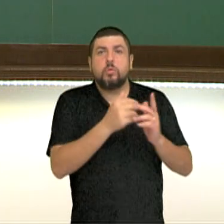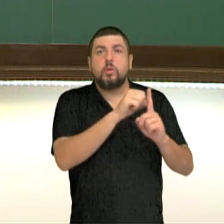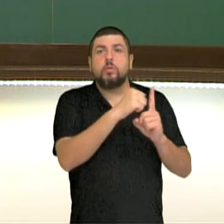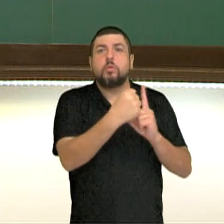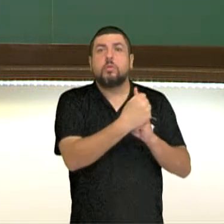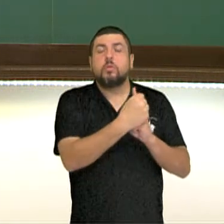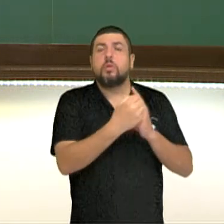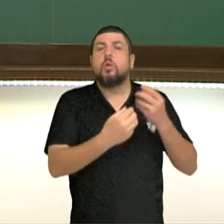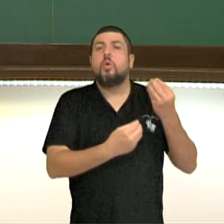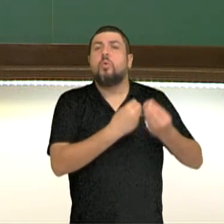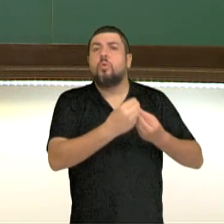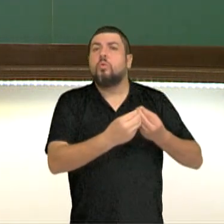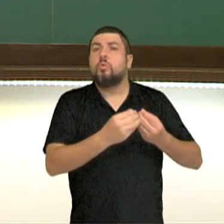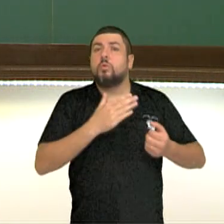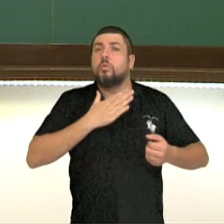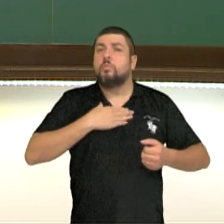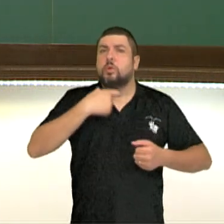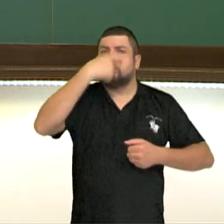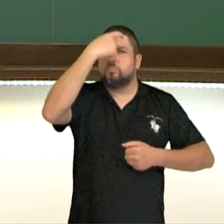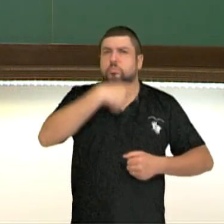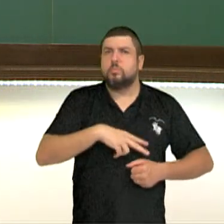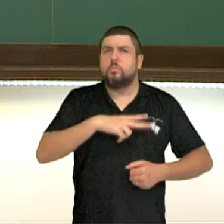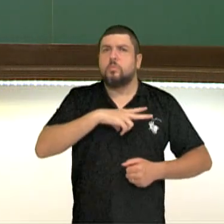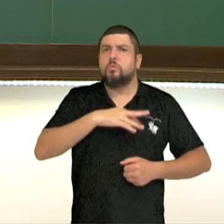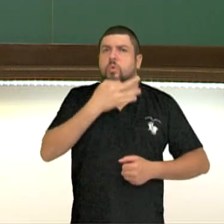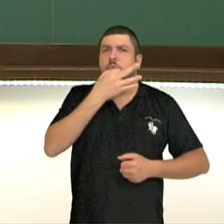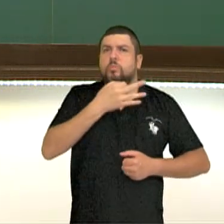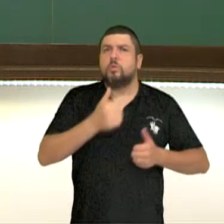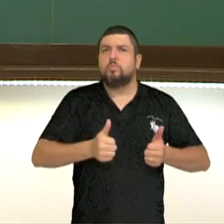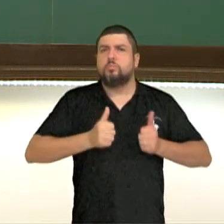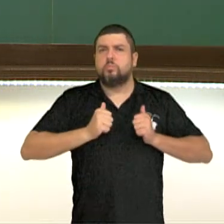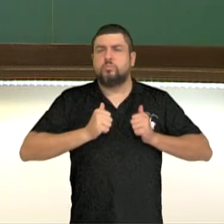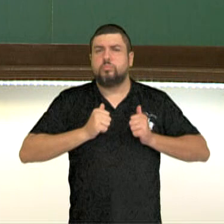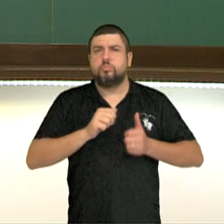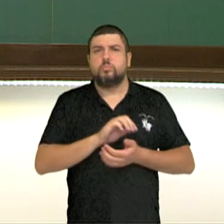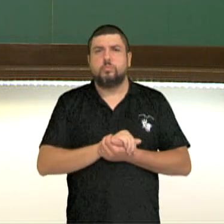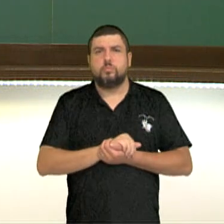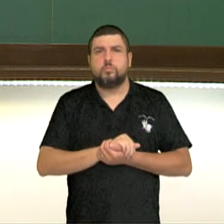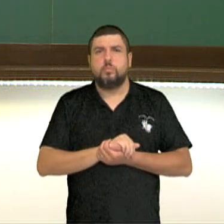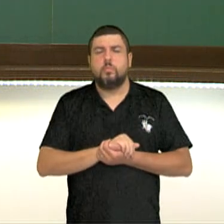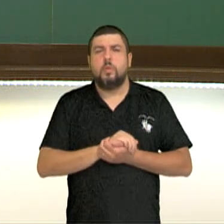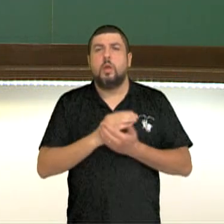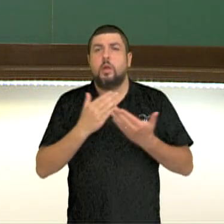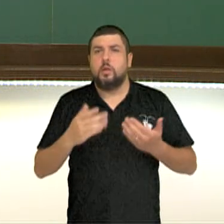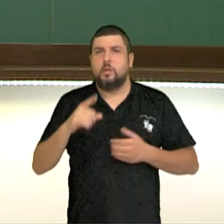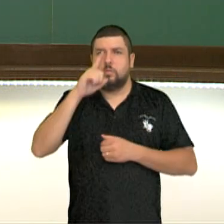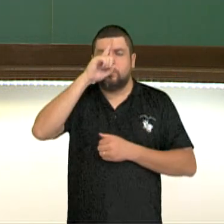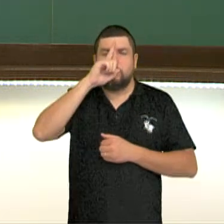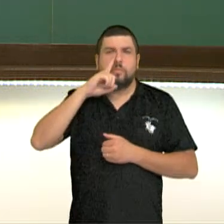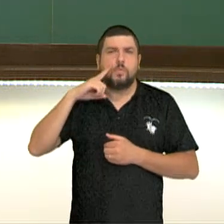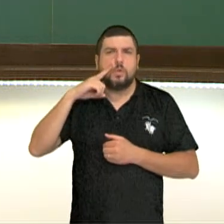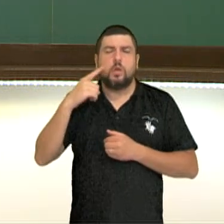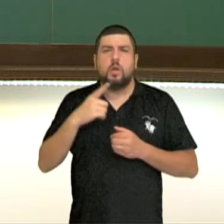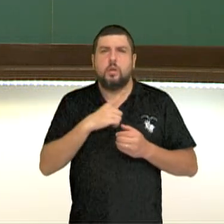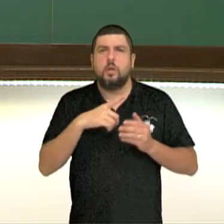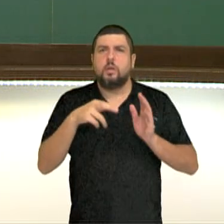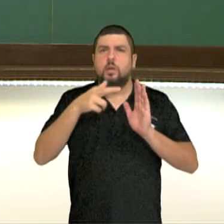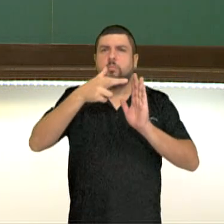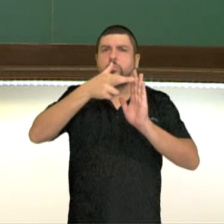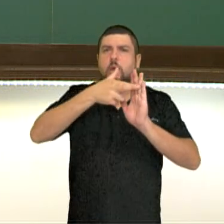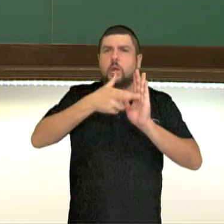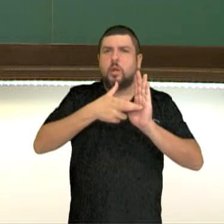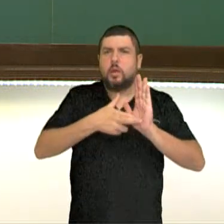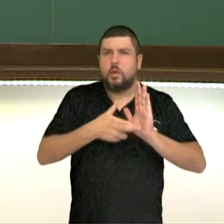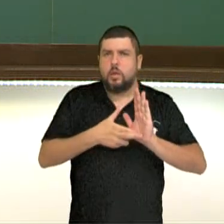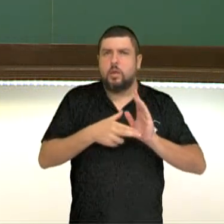fidedigno o resultado disso daí. Para isso, ele propôs algumas regras que identificam que tipo de fenômeno poderia ser